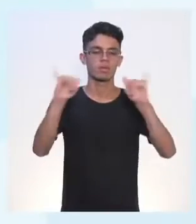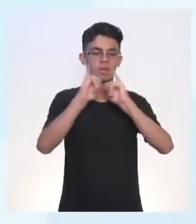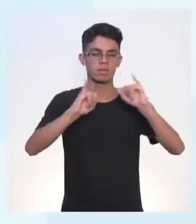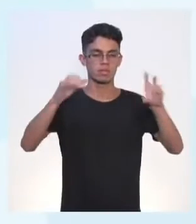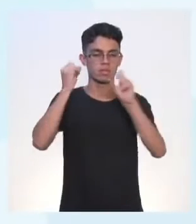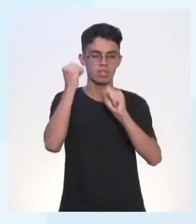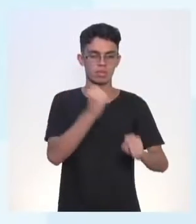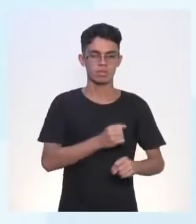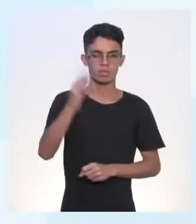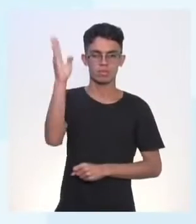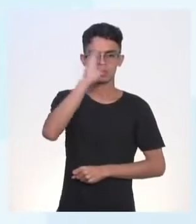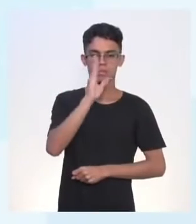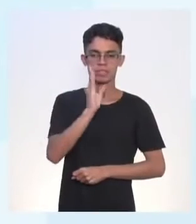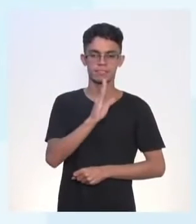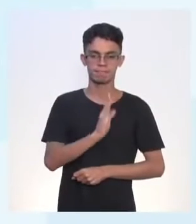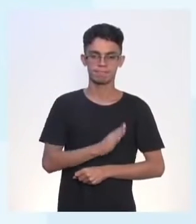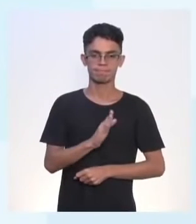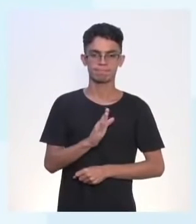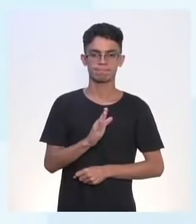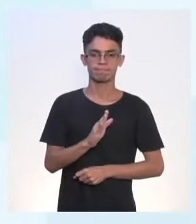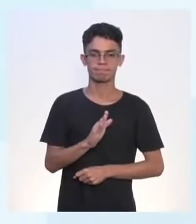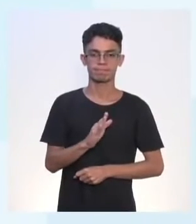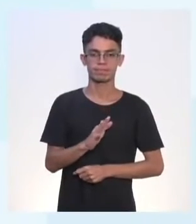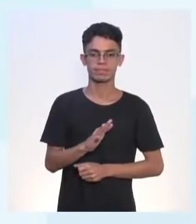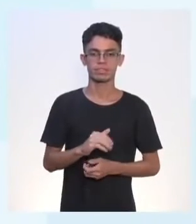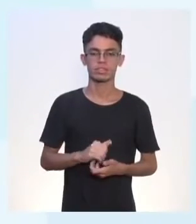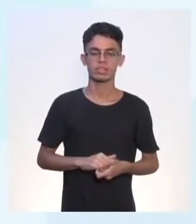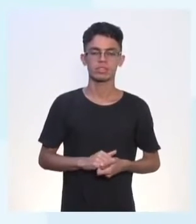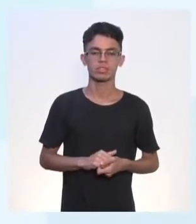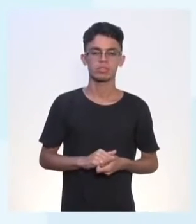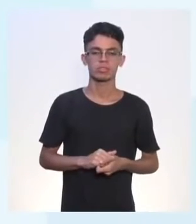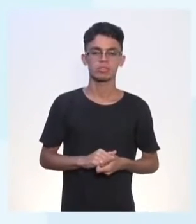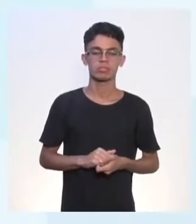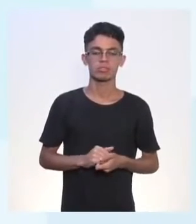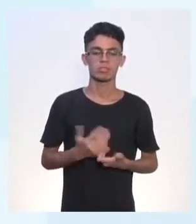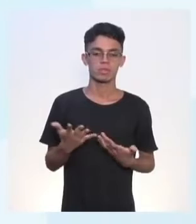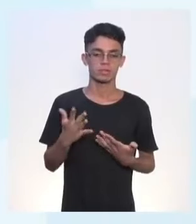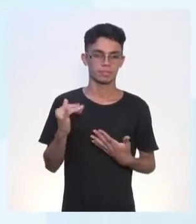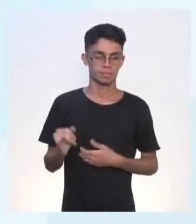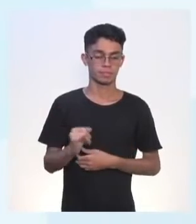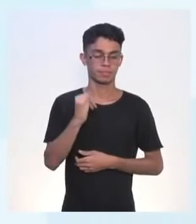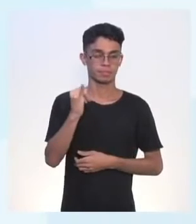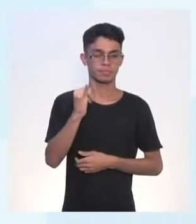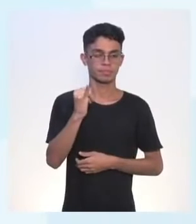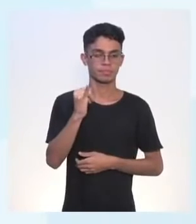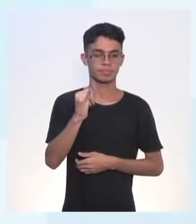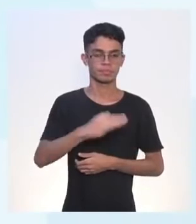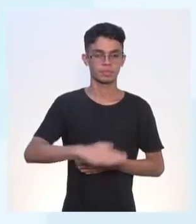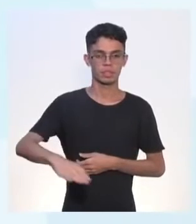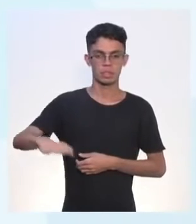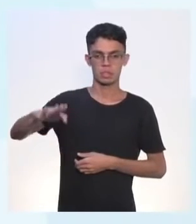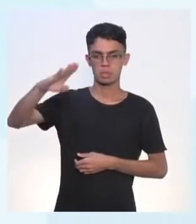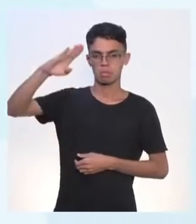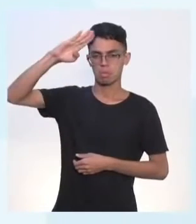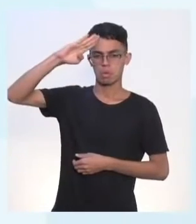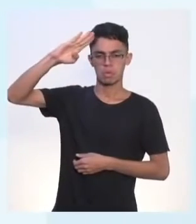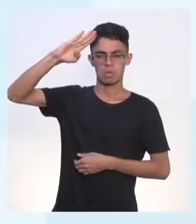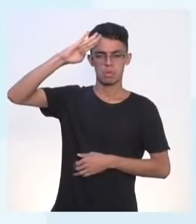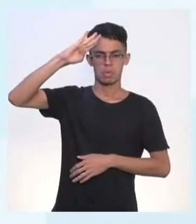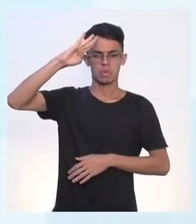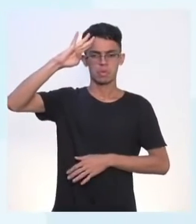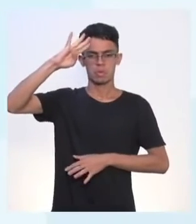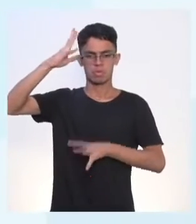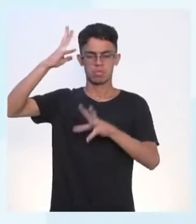no Brasil se tornou inevitável. Exército,